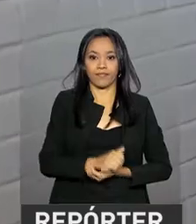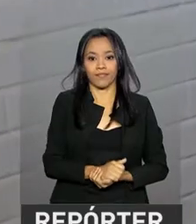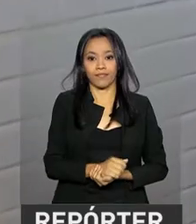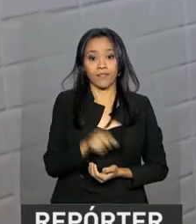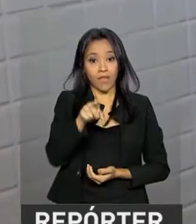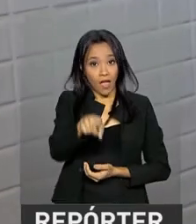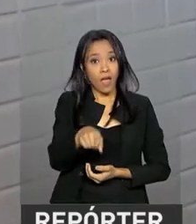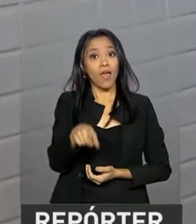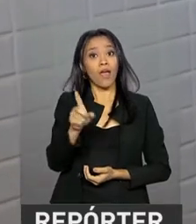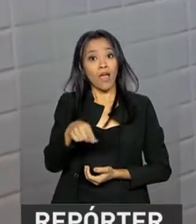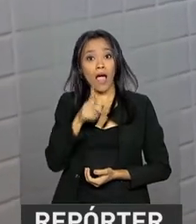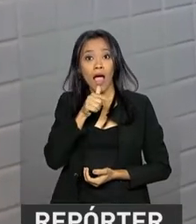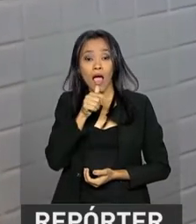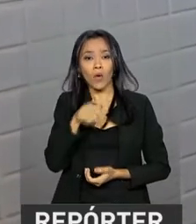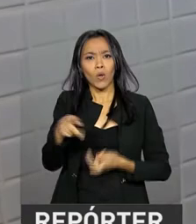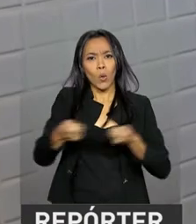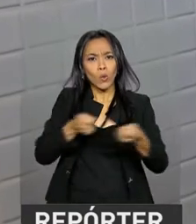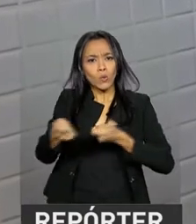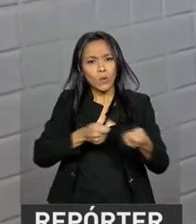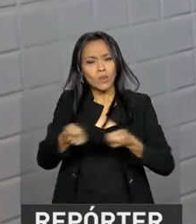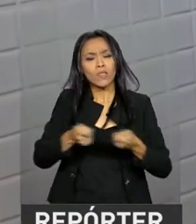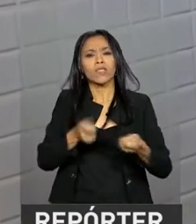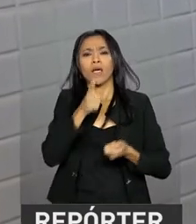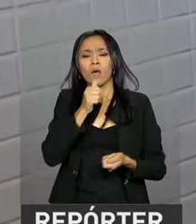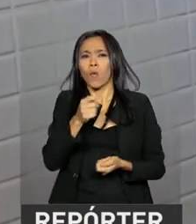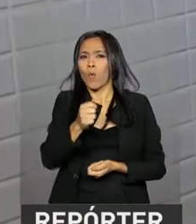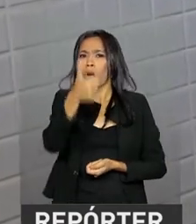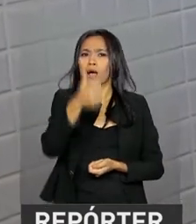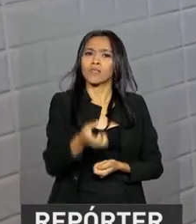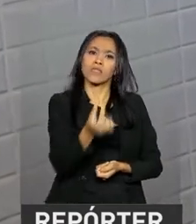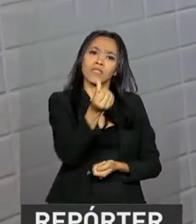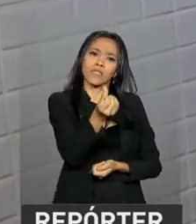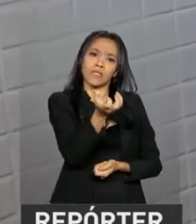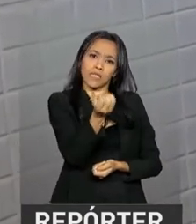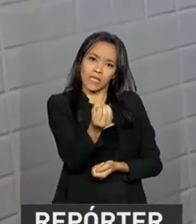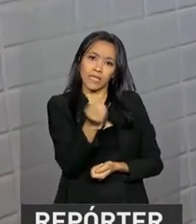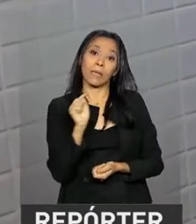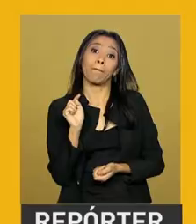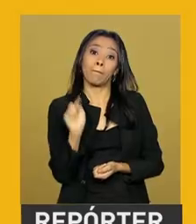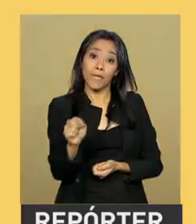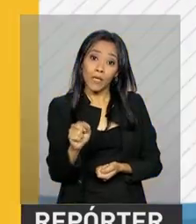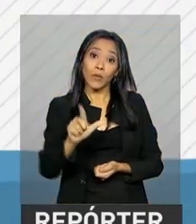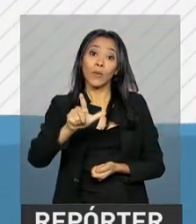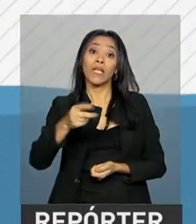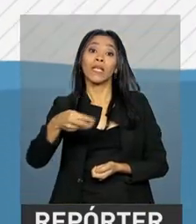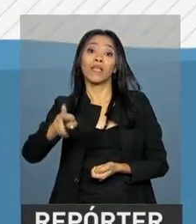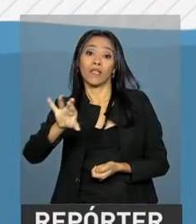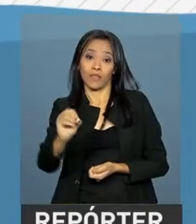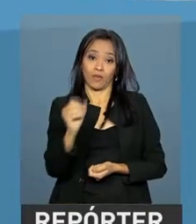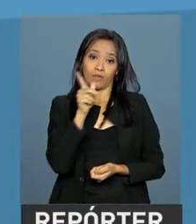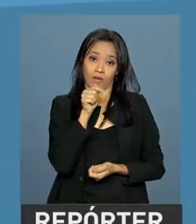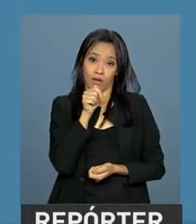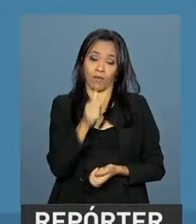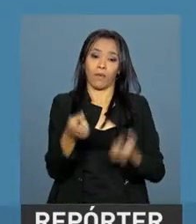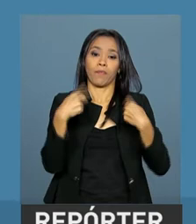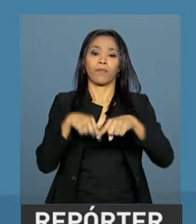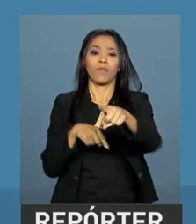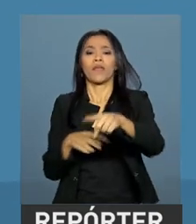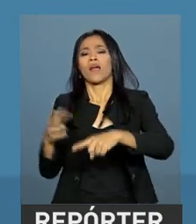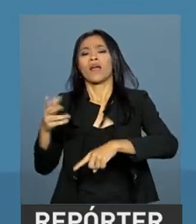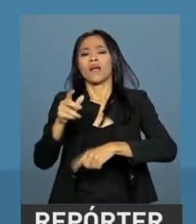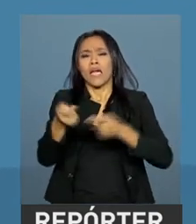Um sistema que gera uma economia diária de quase 60 mil litros de água potável. De acordo com a Infraero, a